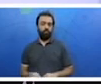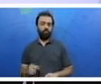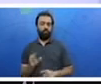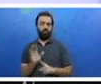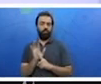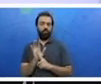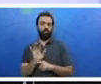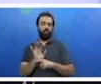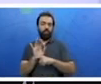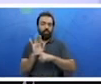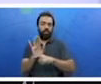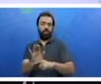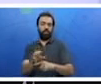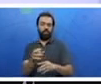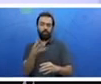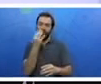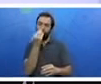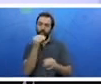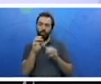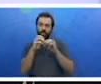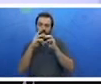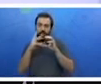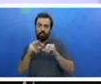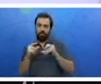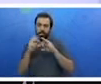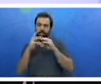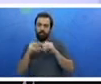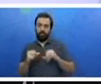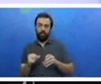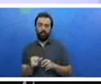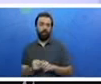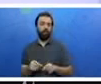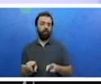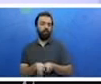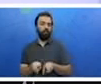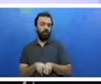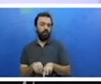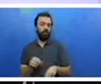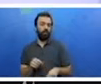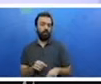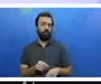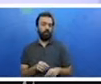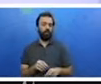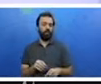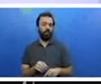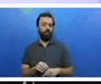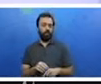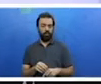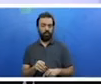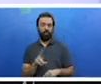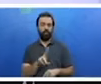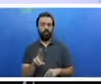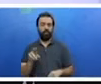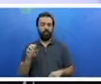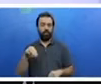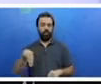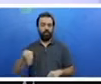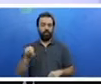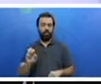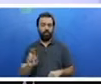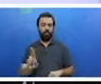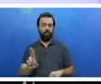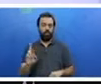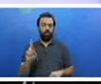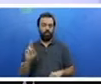na digestão dos alimentos. Esse ácido também é comercializado com o nome de ácido muriático e ele pode